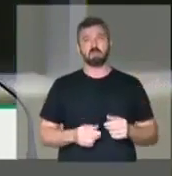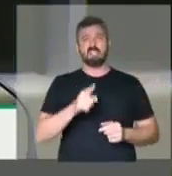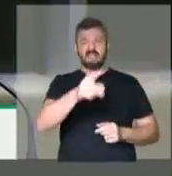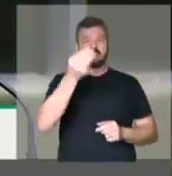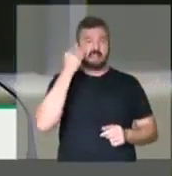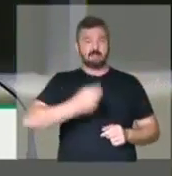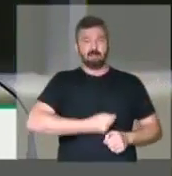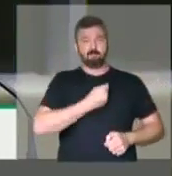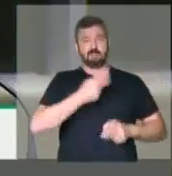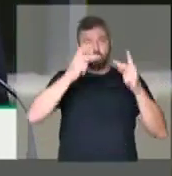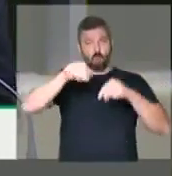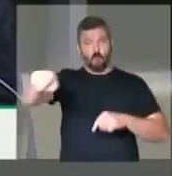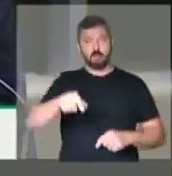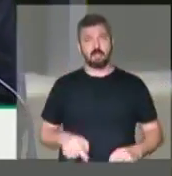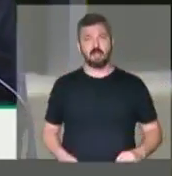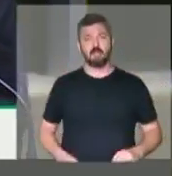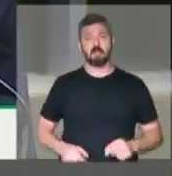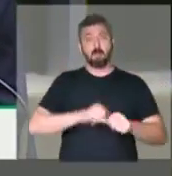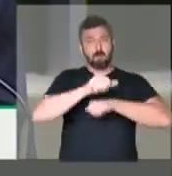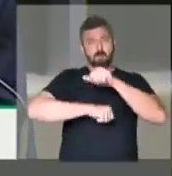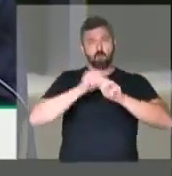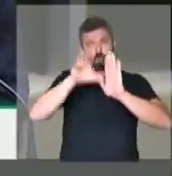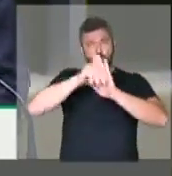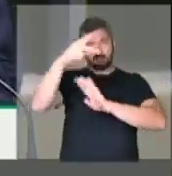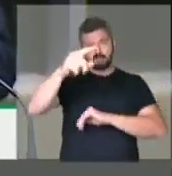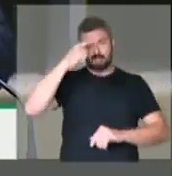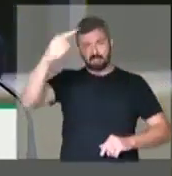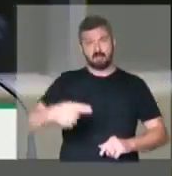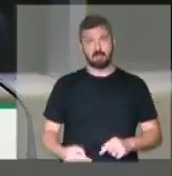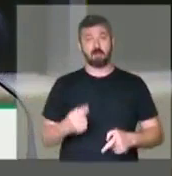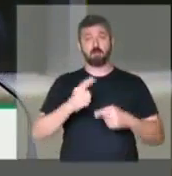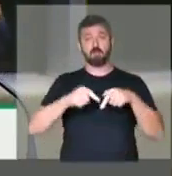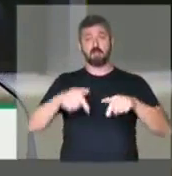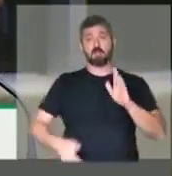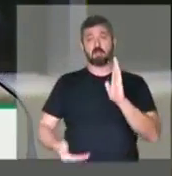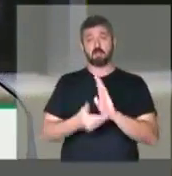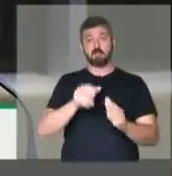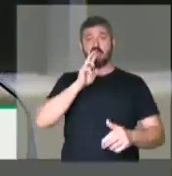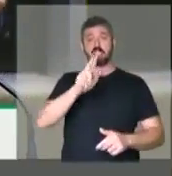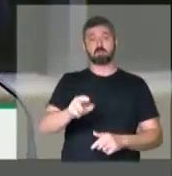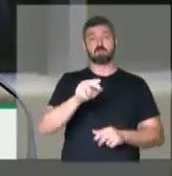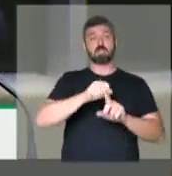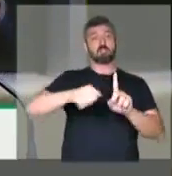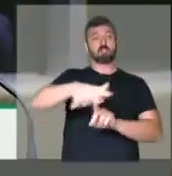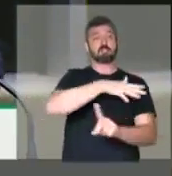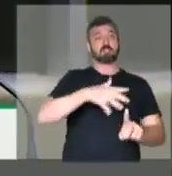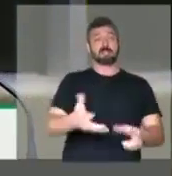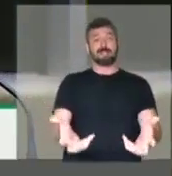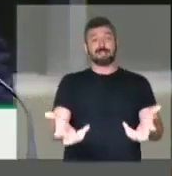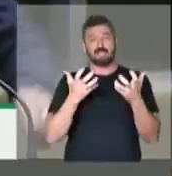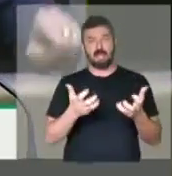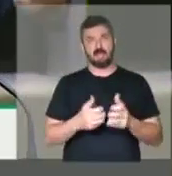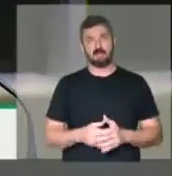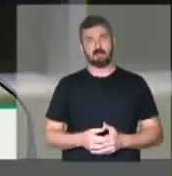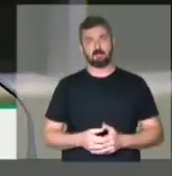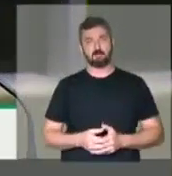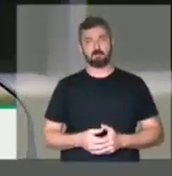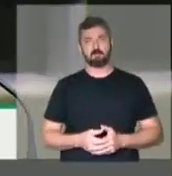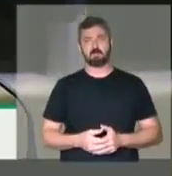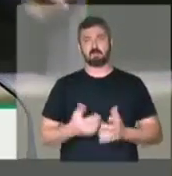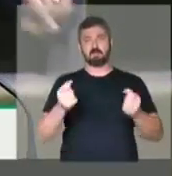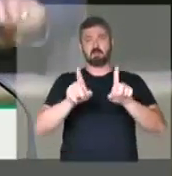por isso. Revejam seus conceitos para que essa casa dê a resposta que a sociedade espera. Sem